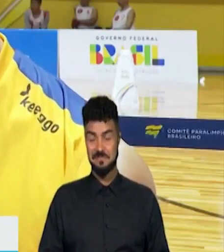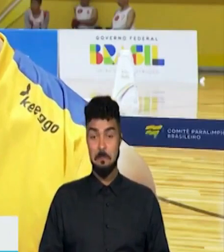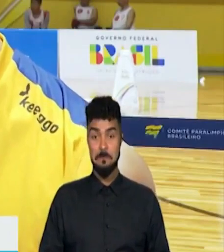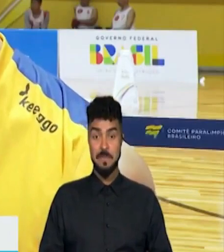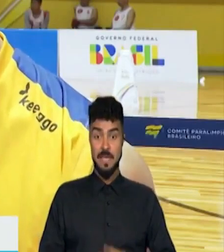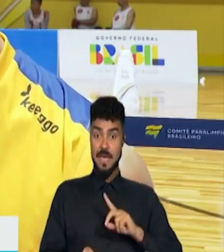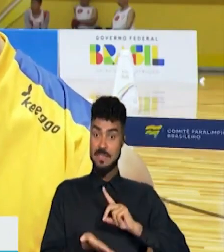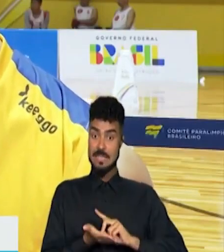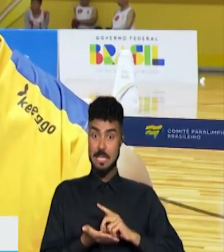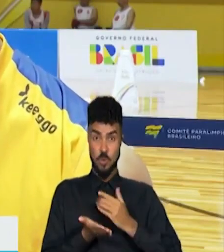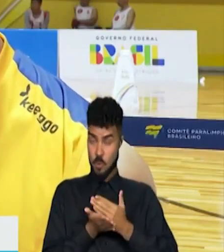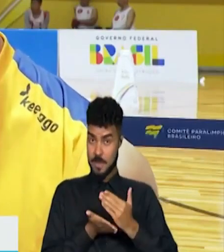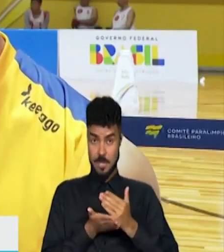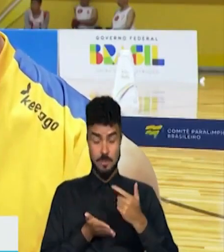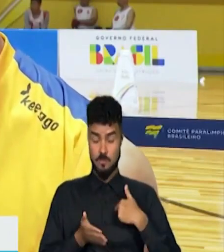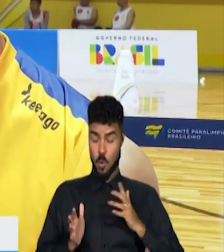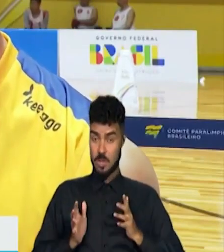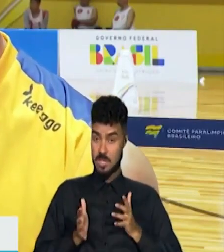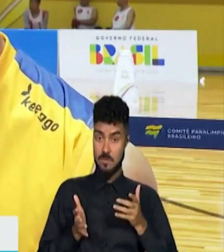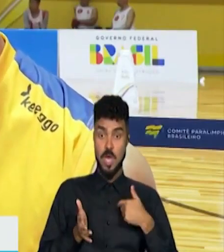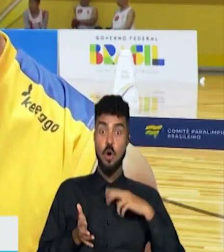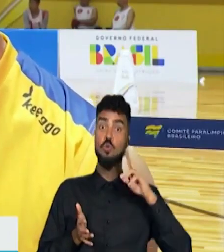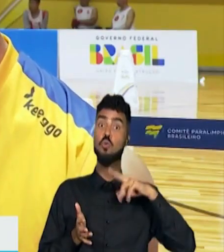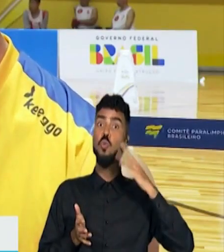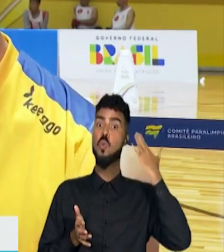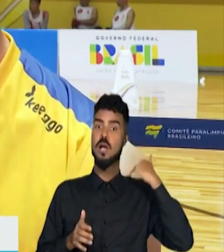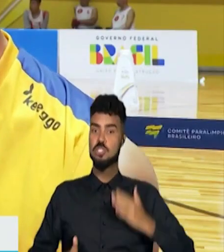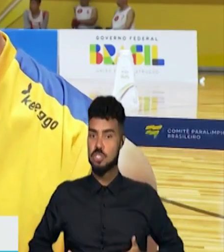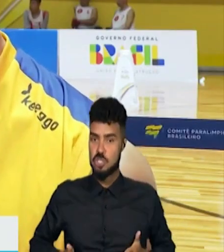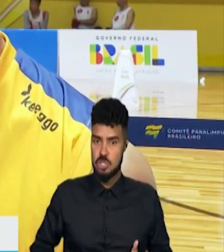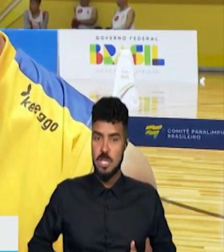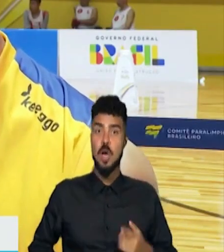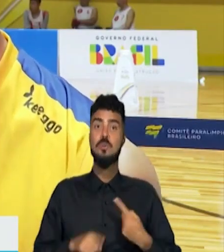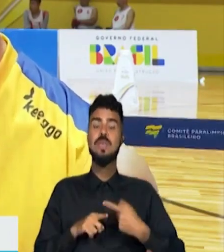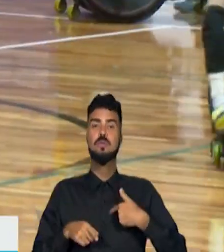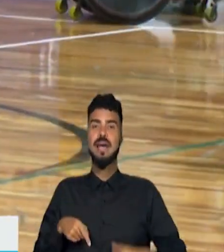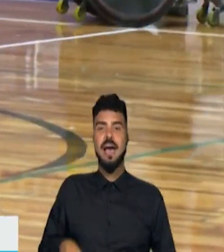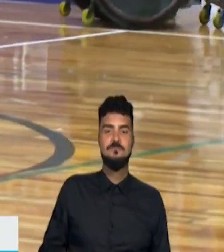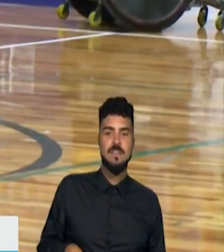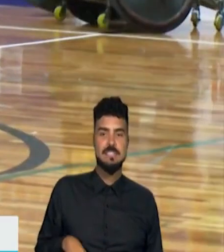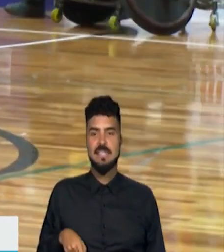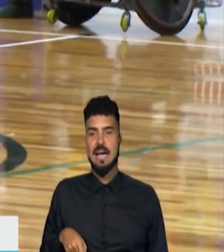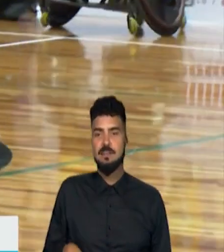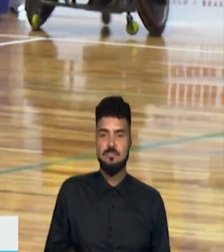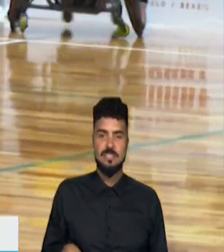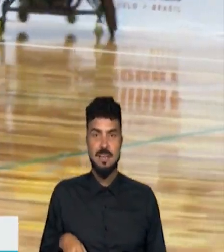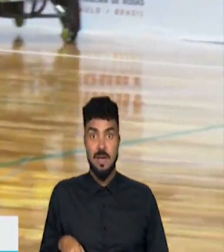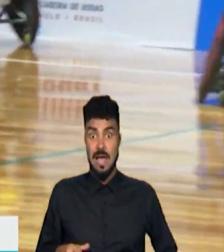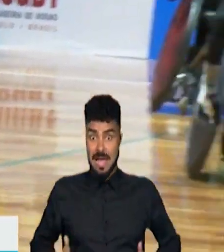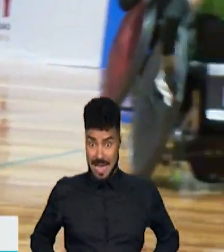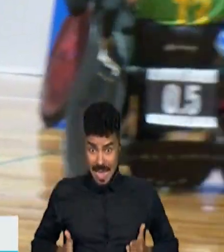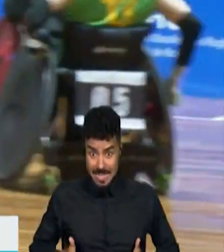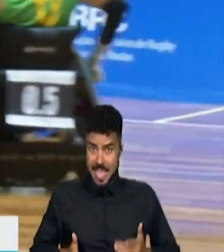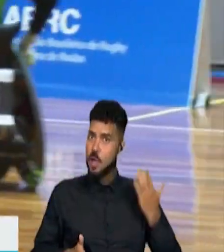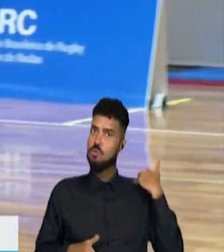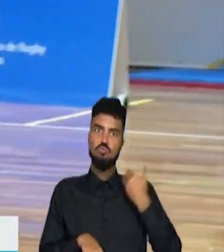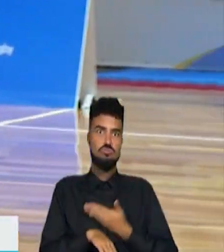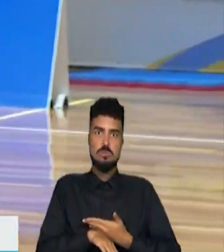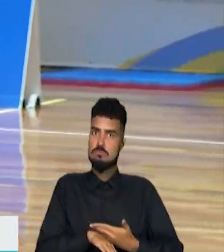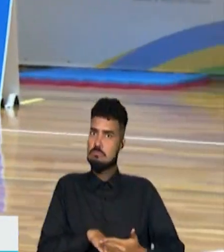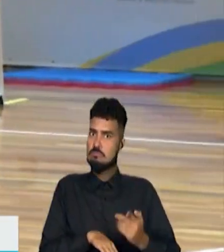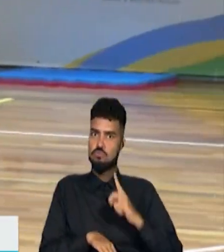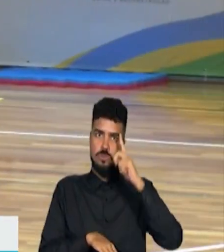No começo foi horrível, nunca tinha andado de cadeira de rodas, eu sempre andei de muletas, não tinha coordenação nenhuma com cadeira.